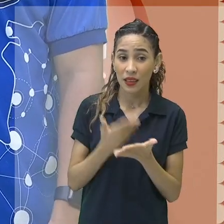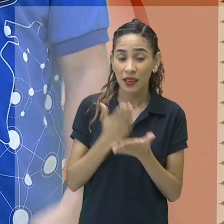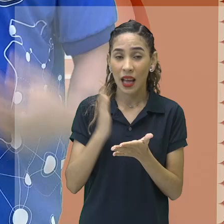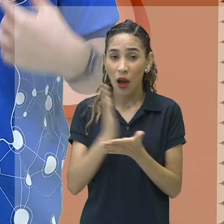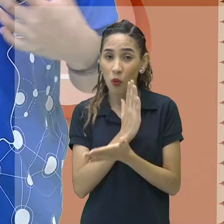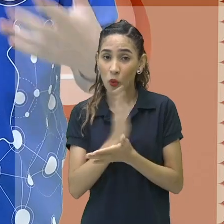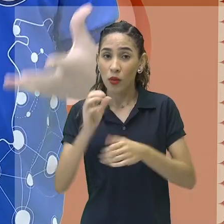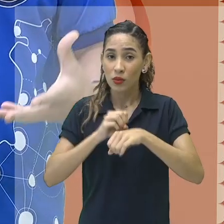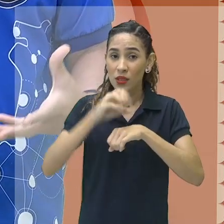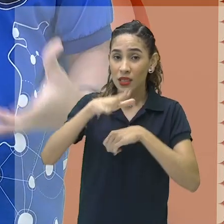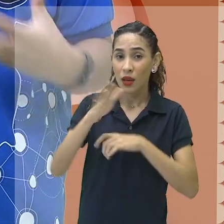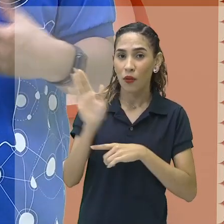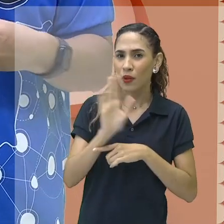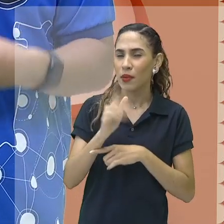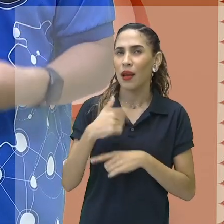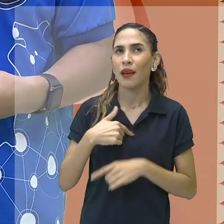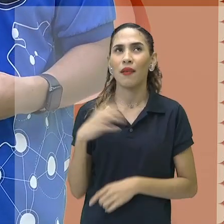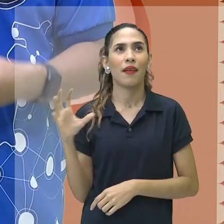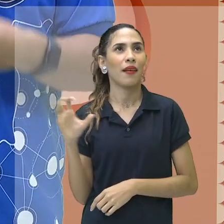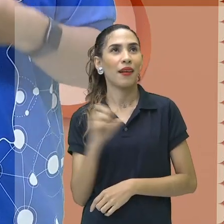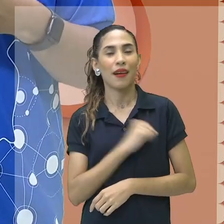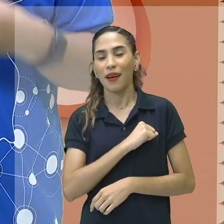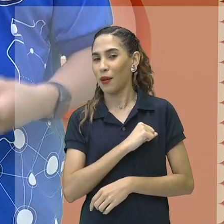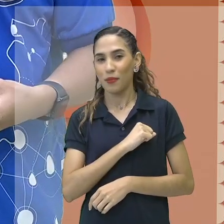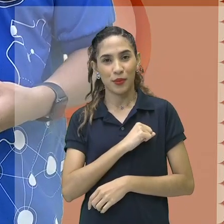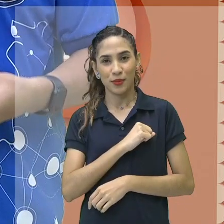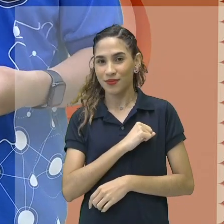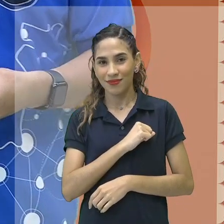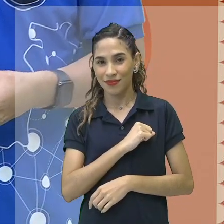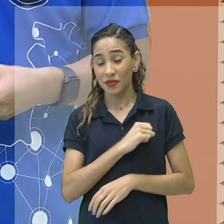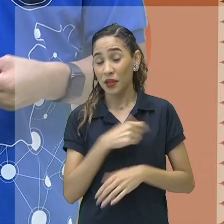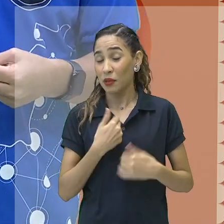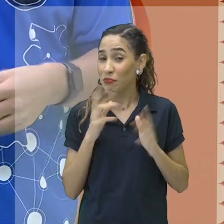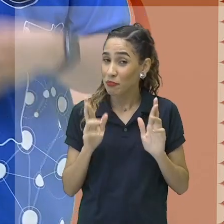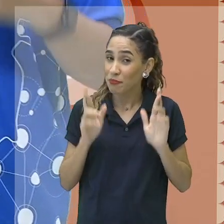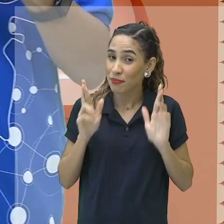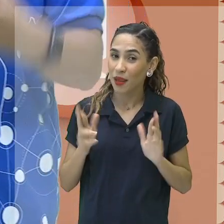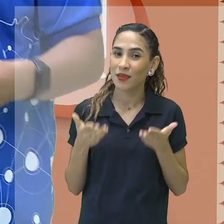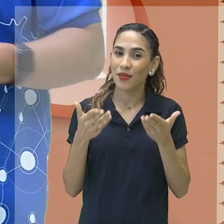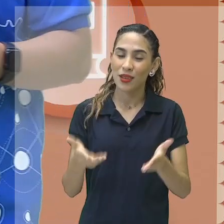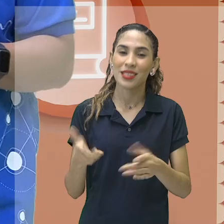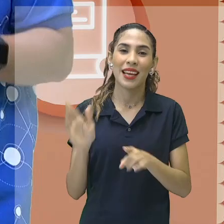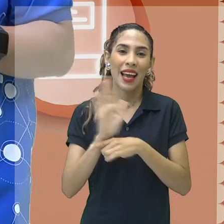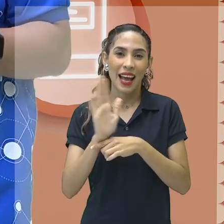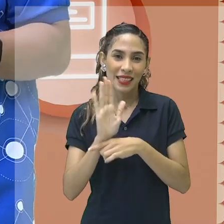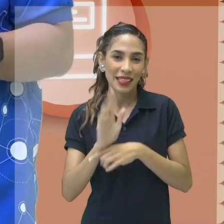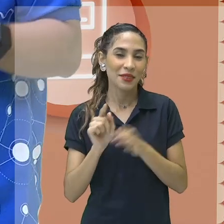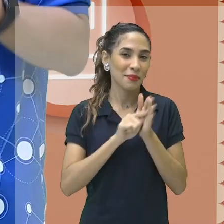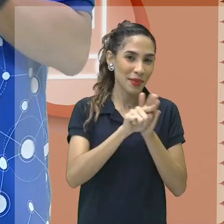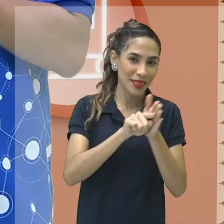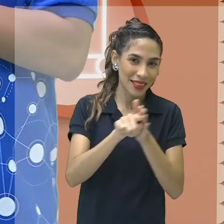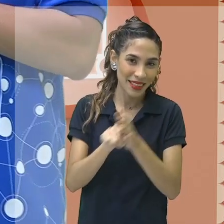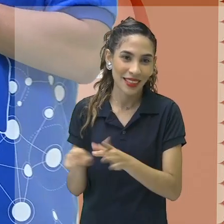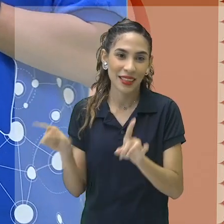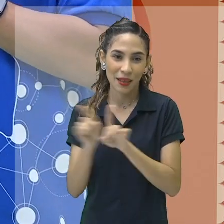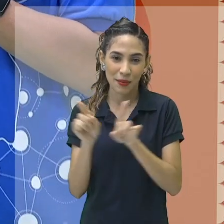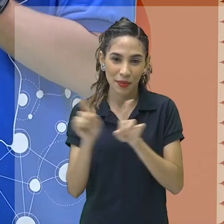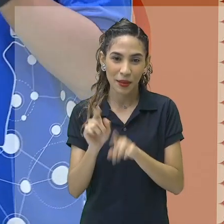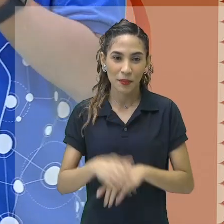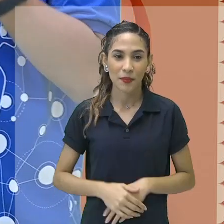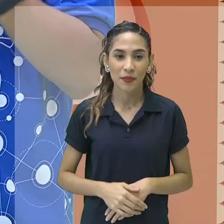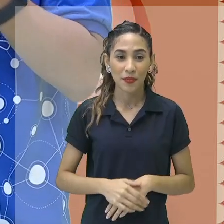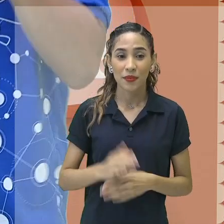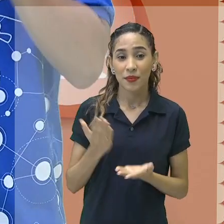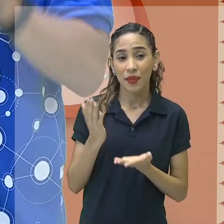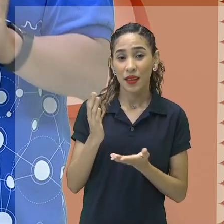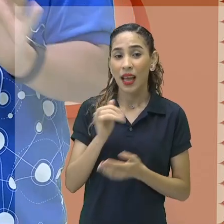de filmes que eu gosto pra caramba e eu espero que vocês assistam, pesquisem por aí, né? Algumas sugestões de filmes